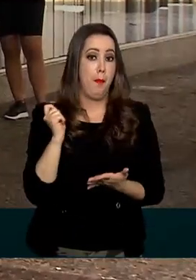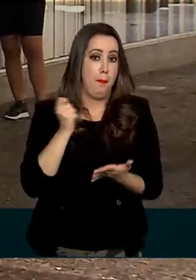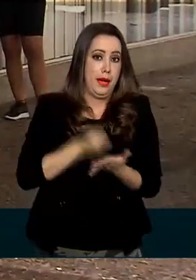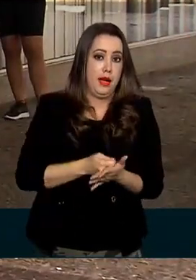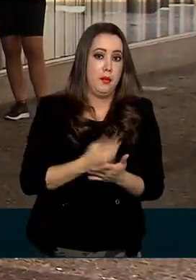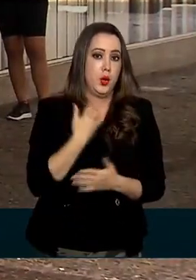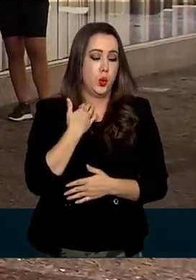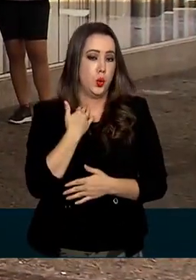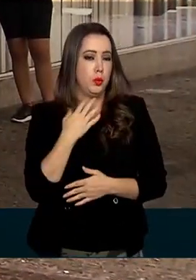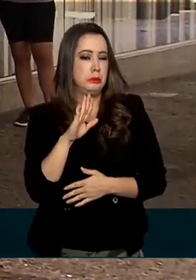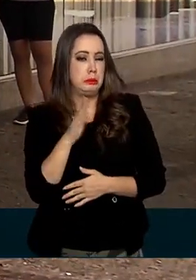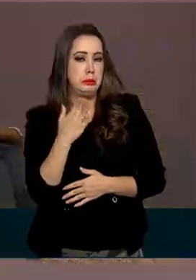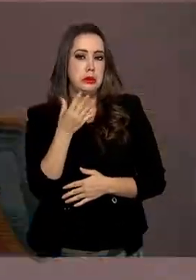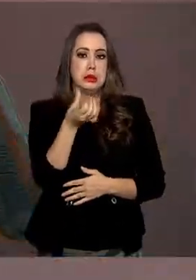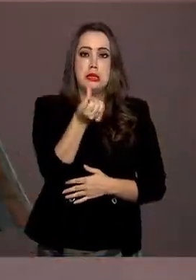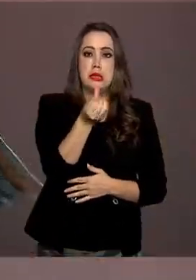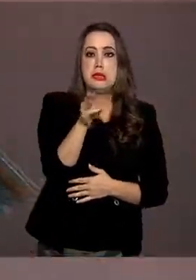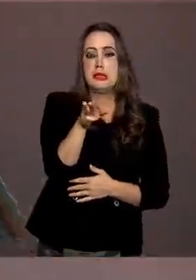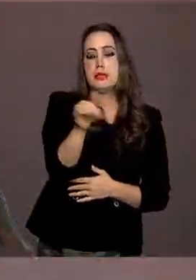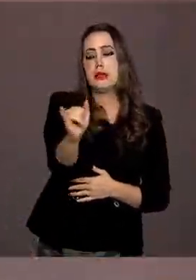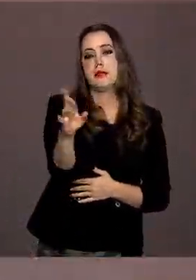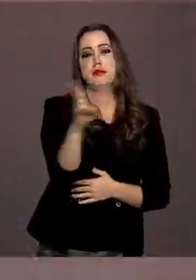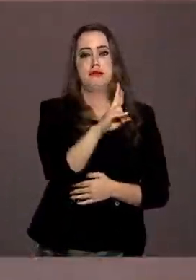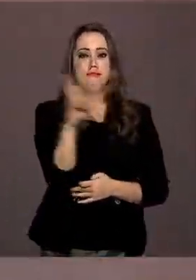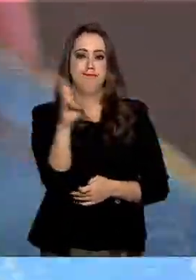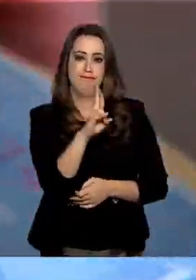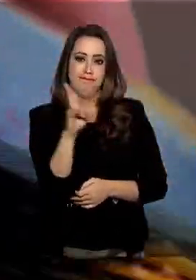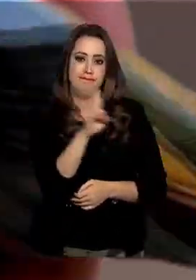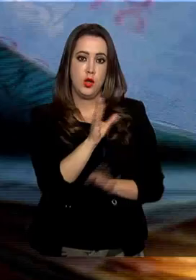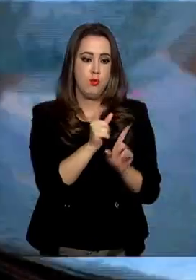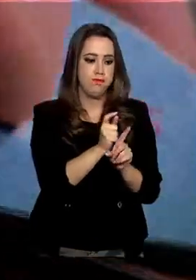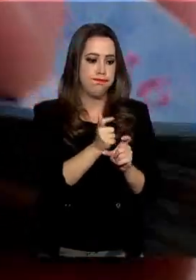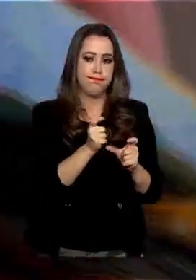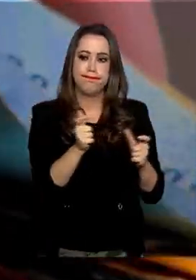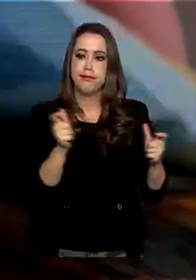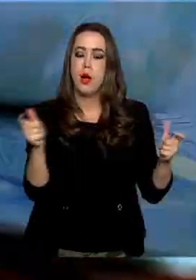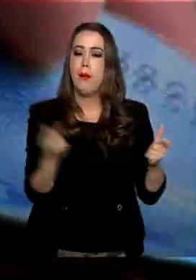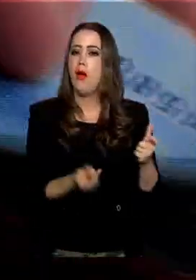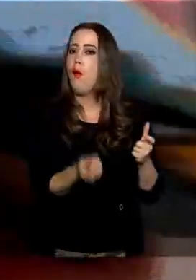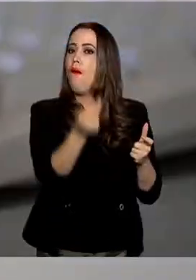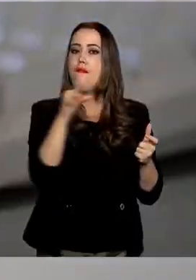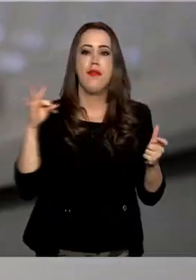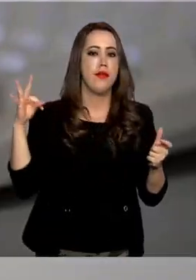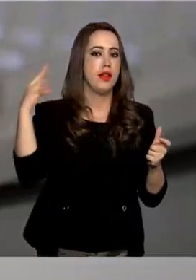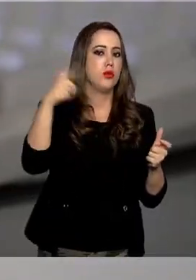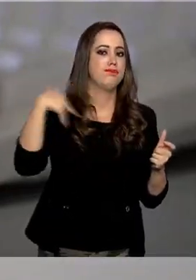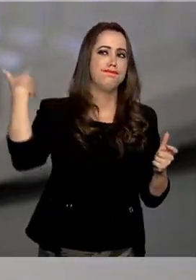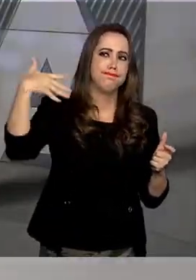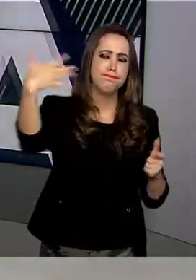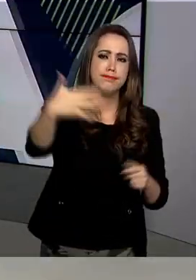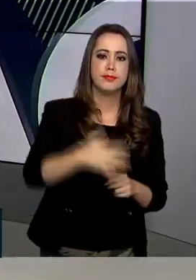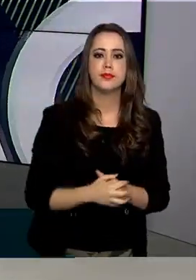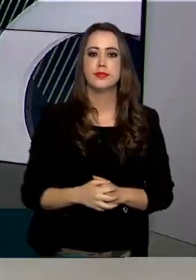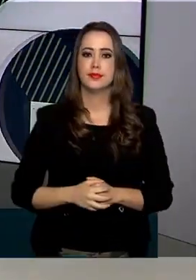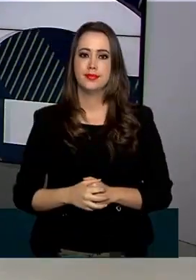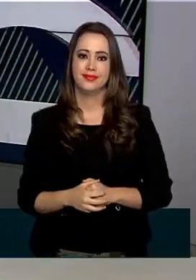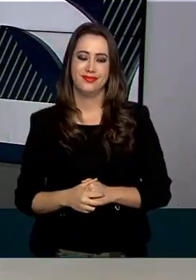bancário de quase 6 bilhões de reais é o maior valor de todos os tempos.